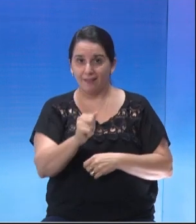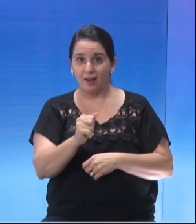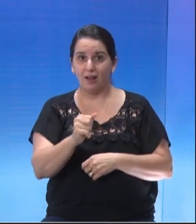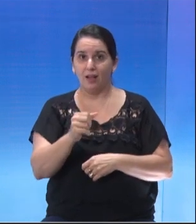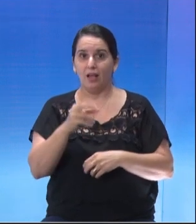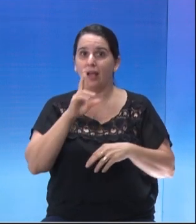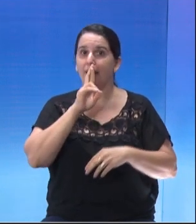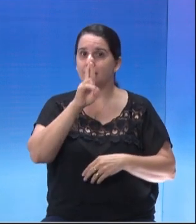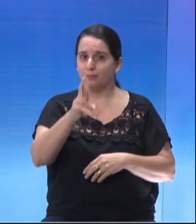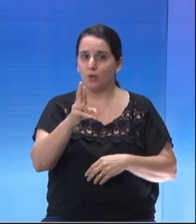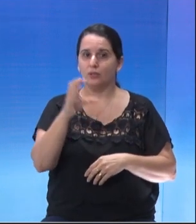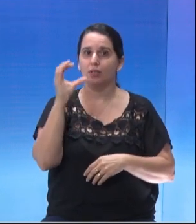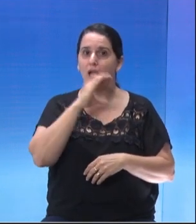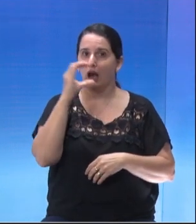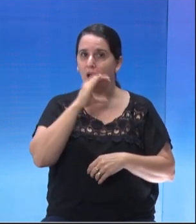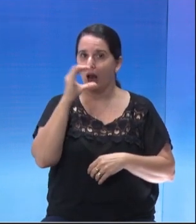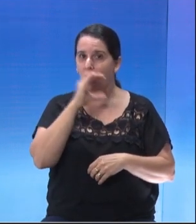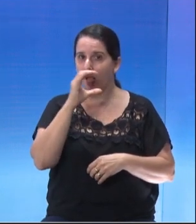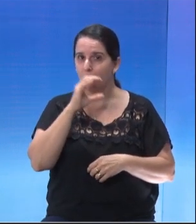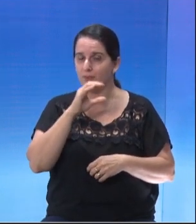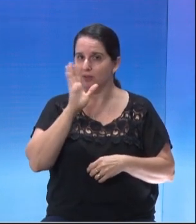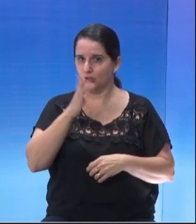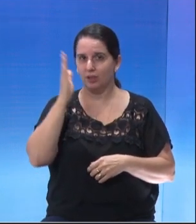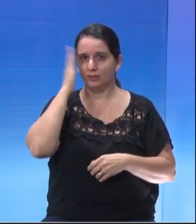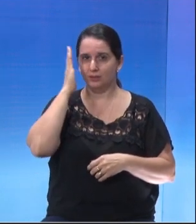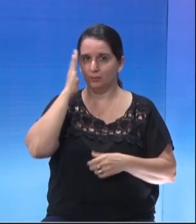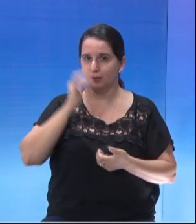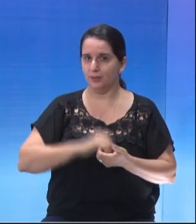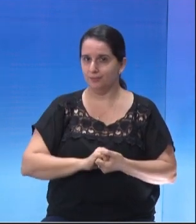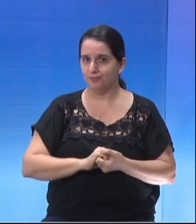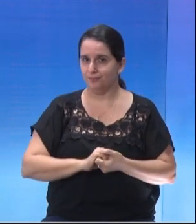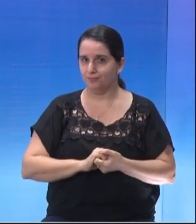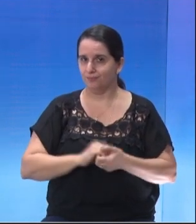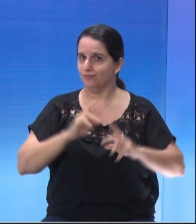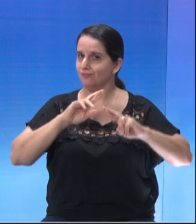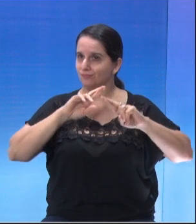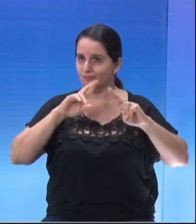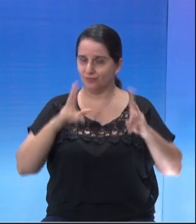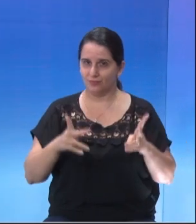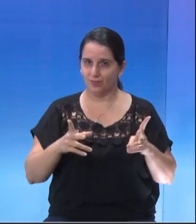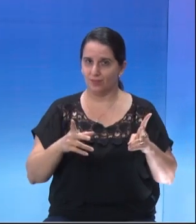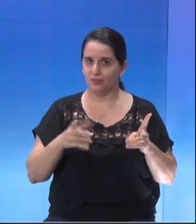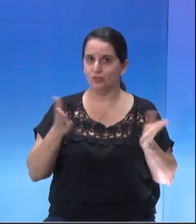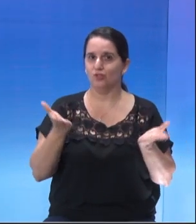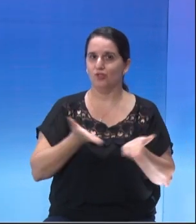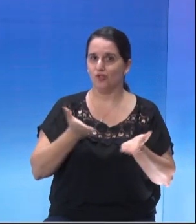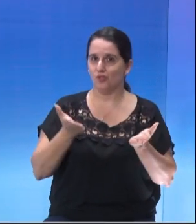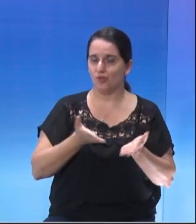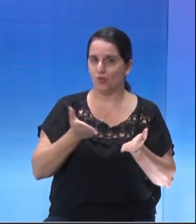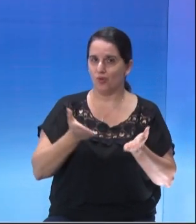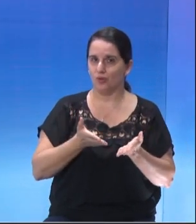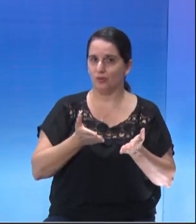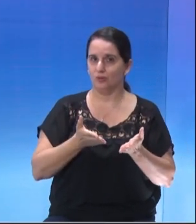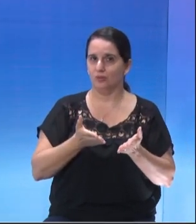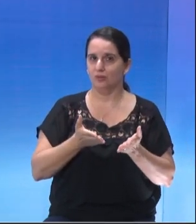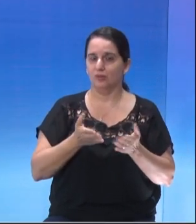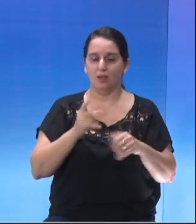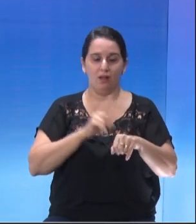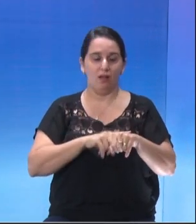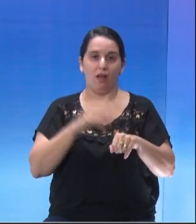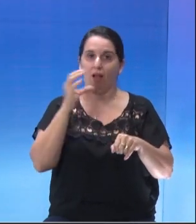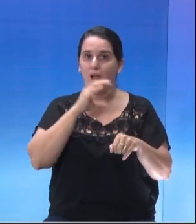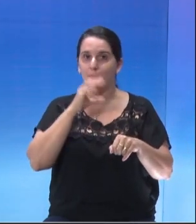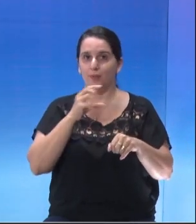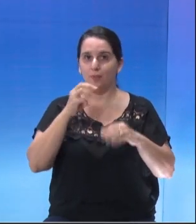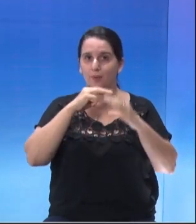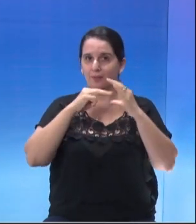Ele imediatamente já tinha a resposta? Diferente, né, gente, hoje, que hoje é questão de segundos. Então,